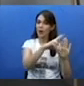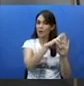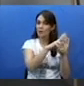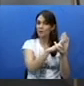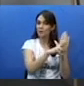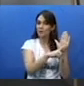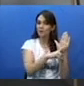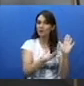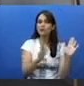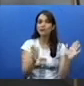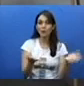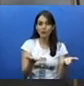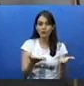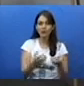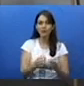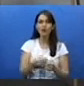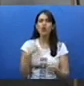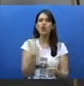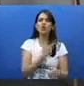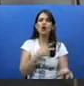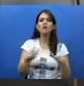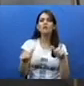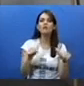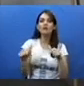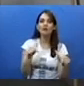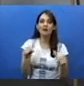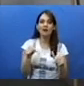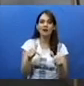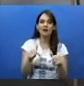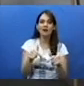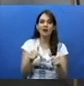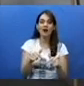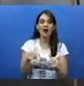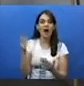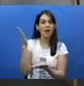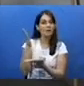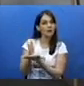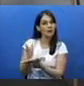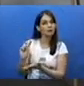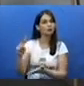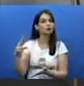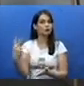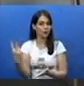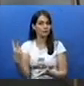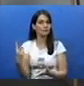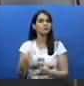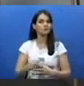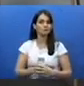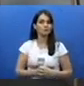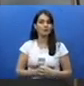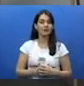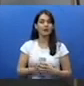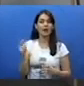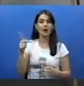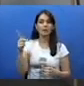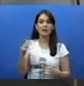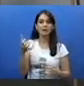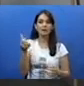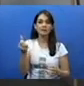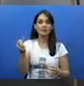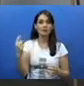de hoje, né? Nós vamos trabalhar a parte 2 do É Confusão para Cachorro, página